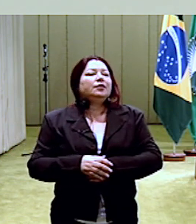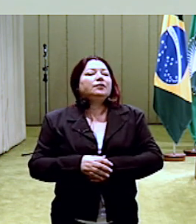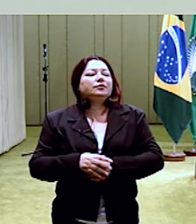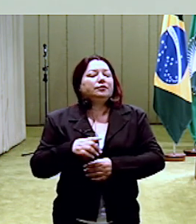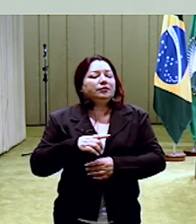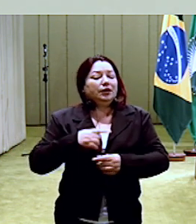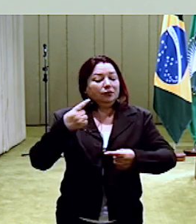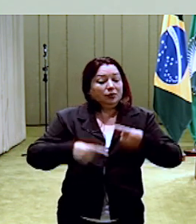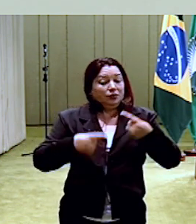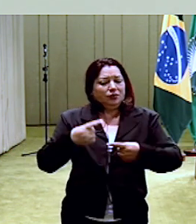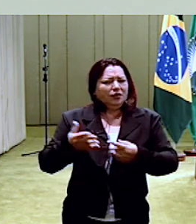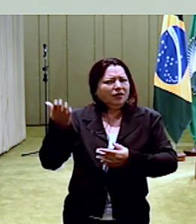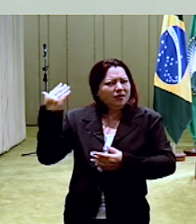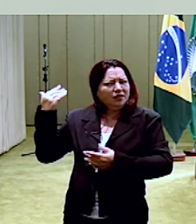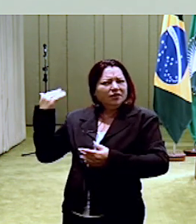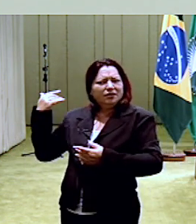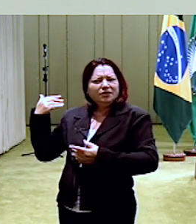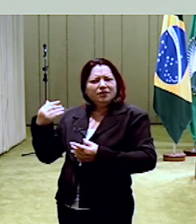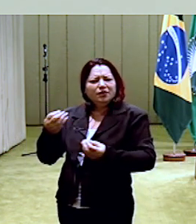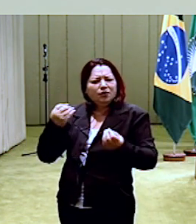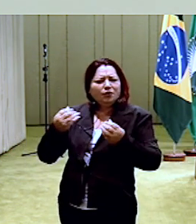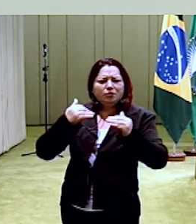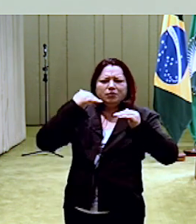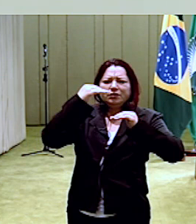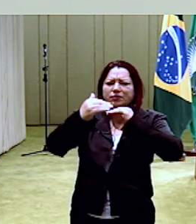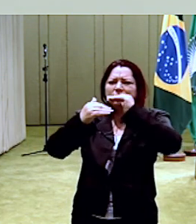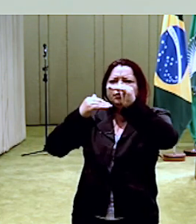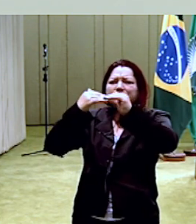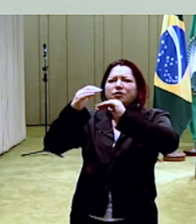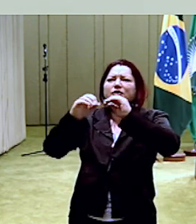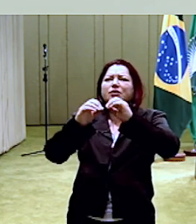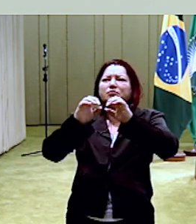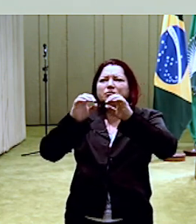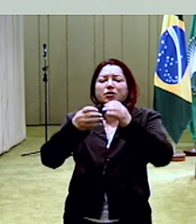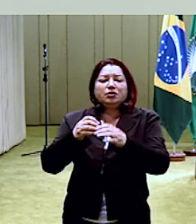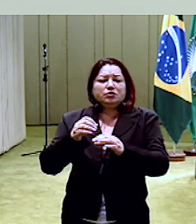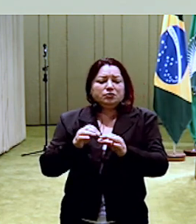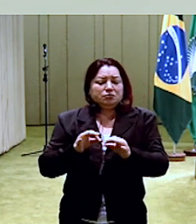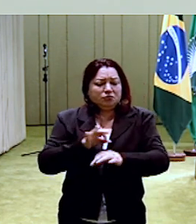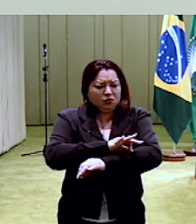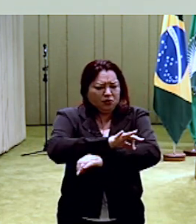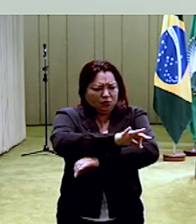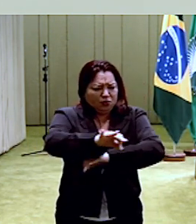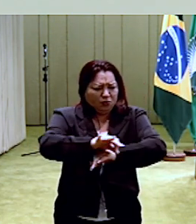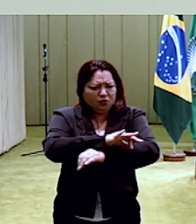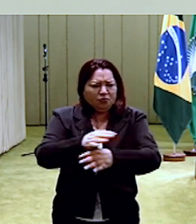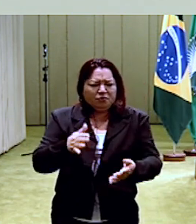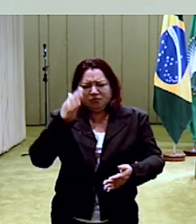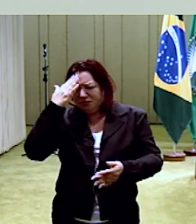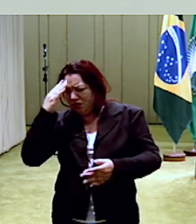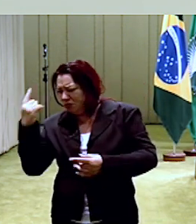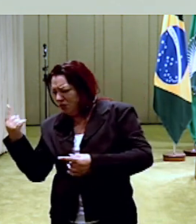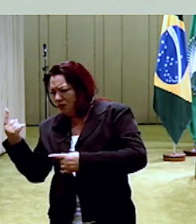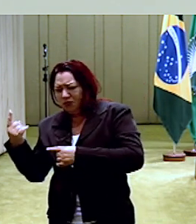mas existe uma discussão de como é que era feita a medição da evolução de obras, que a gente tem um entendimento, os órgãos de controle tinham outros, a gente tem